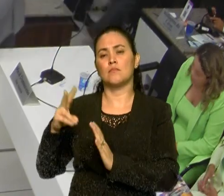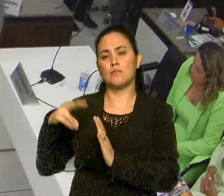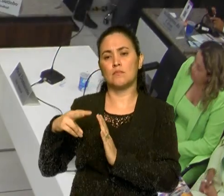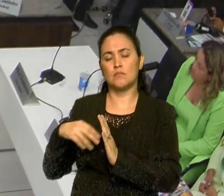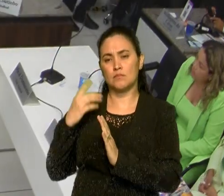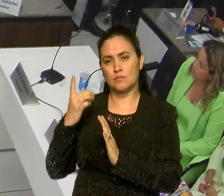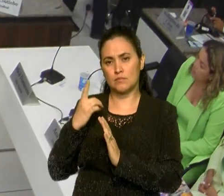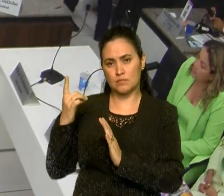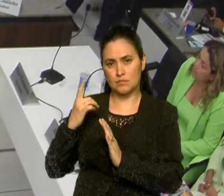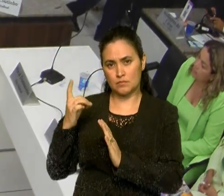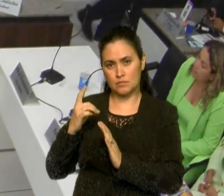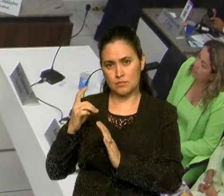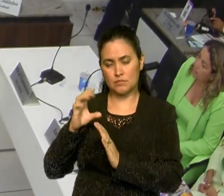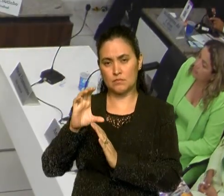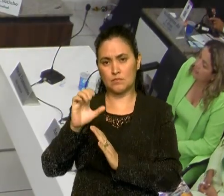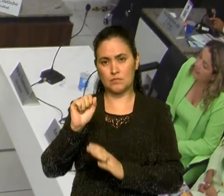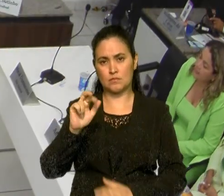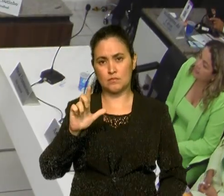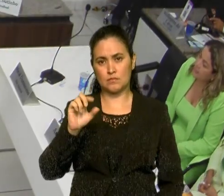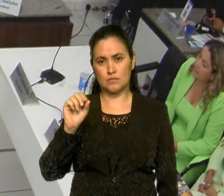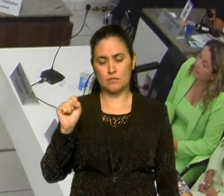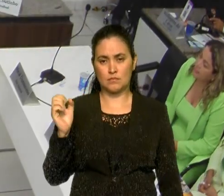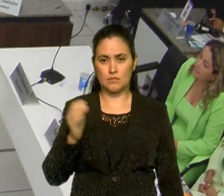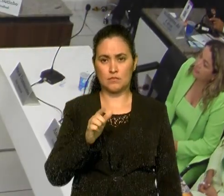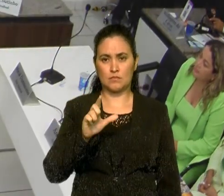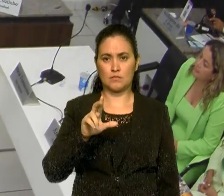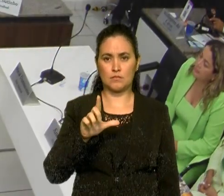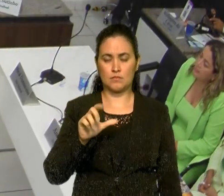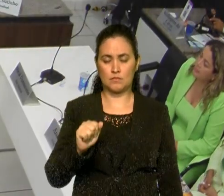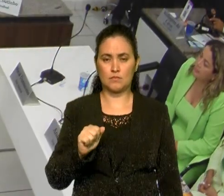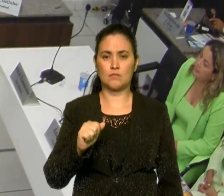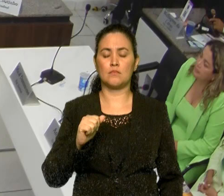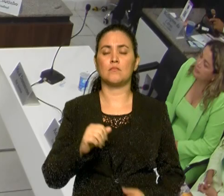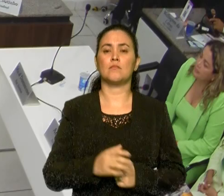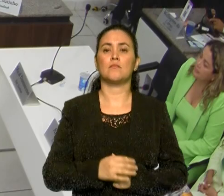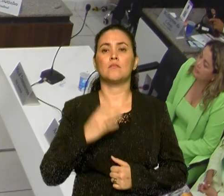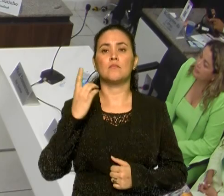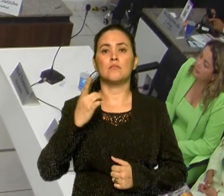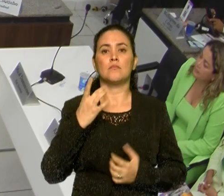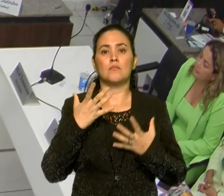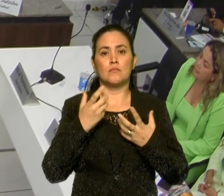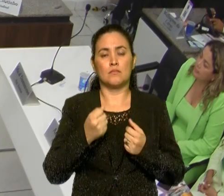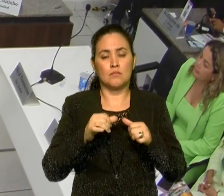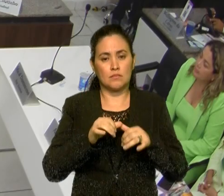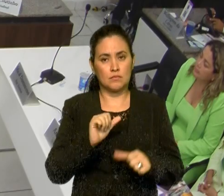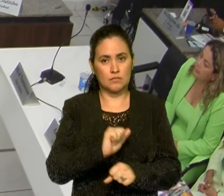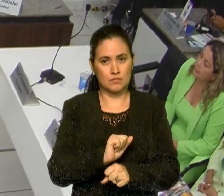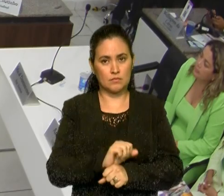Lula. Os deputados e deputadas que aprovam permaneçam como estão.